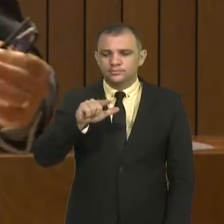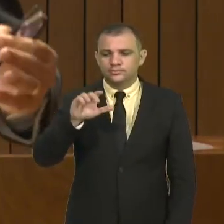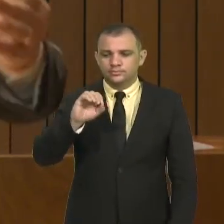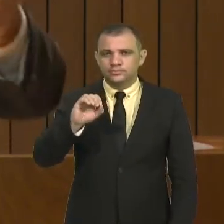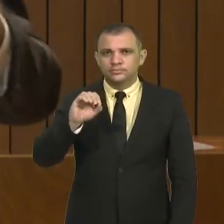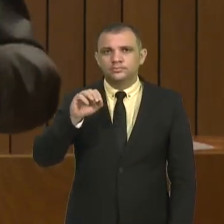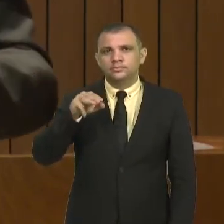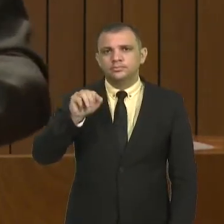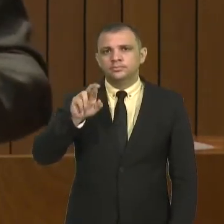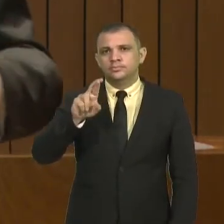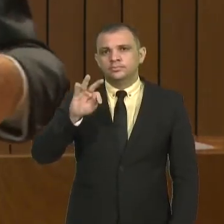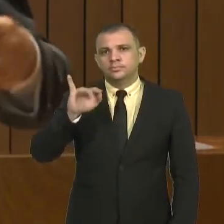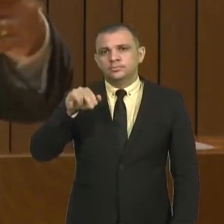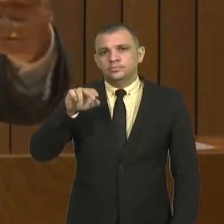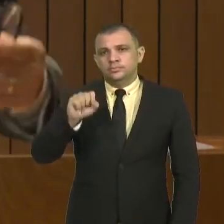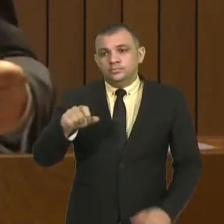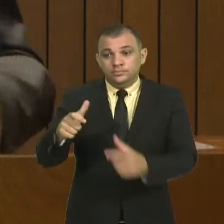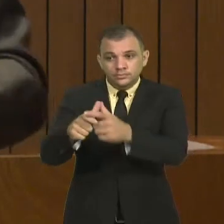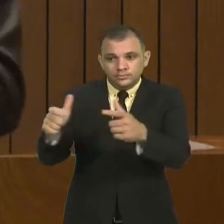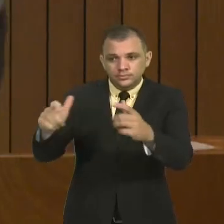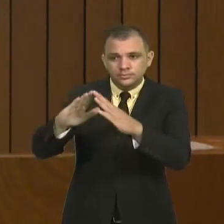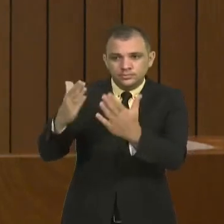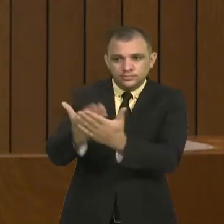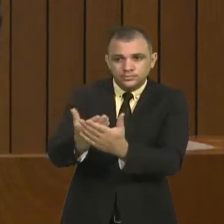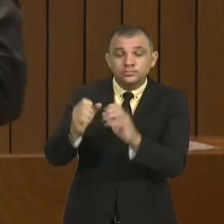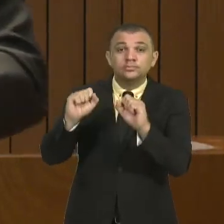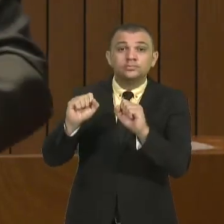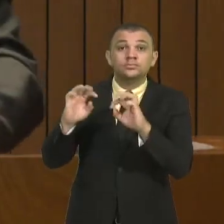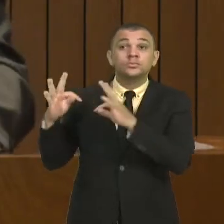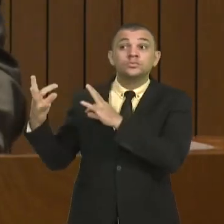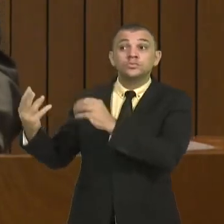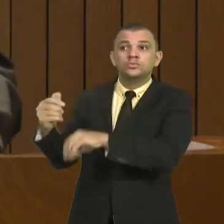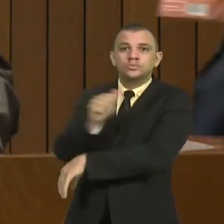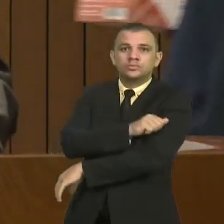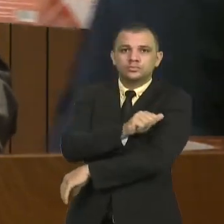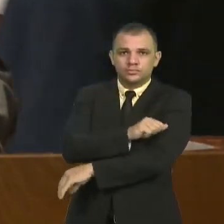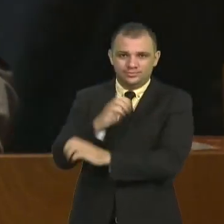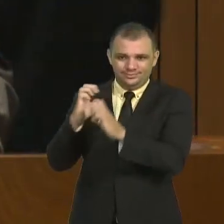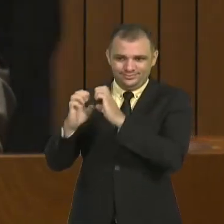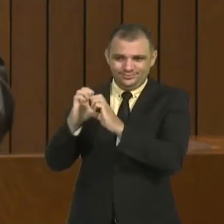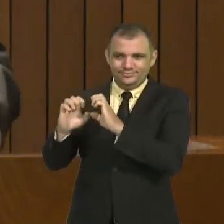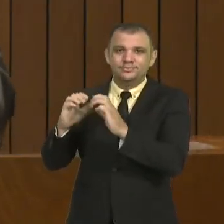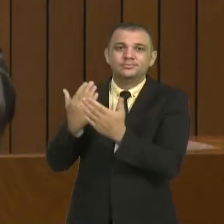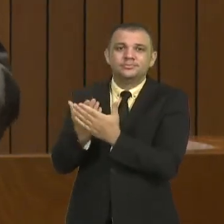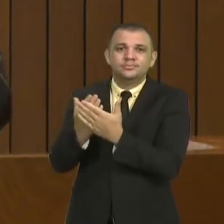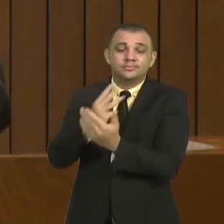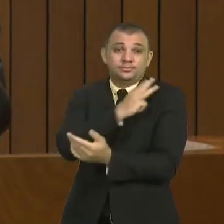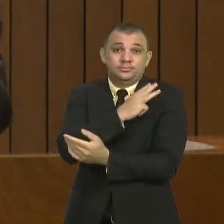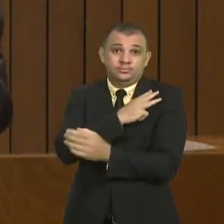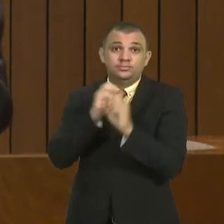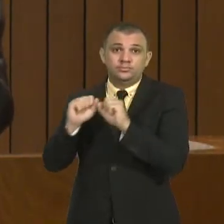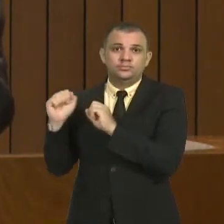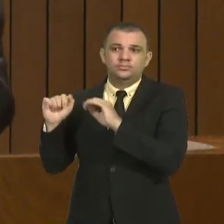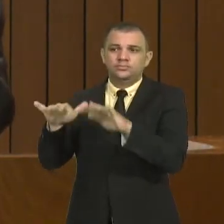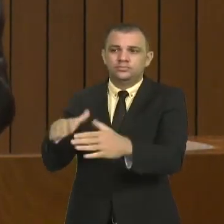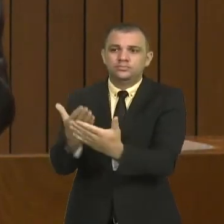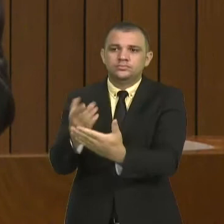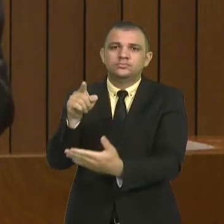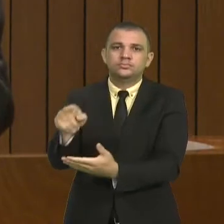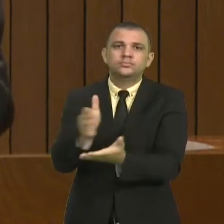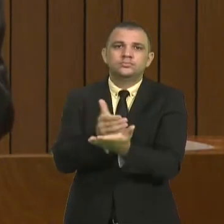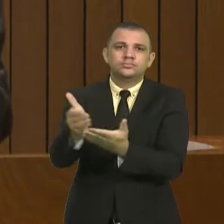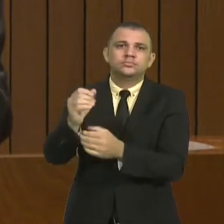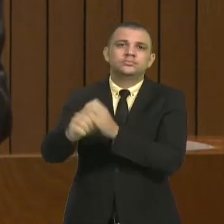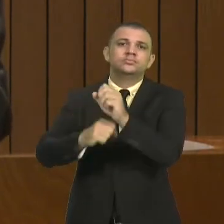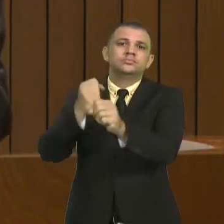ele consegue colocar todos os alunos do ensino médio para essa escola João Martins a partir do ano letivo do